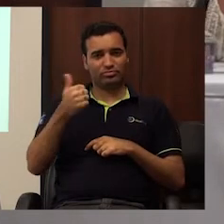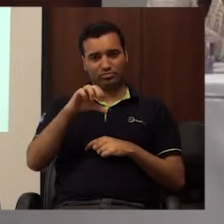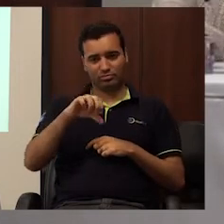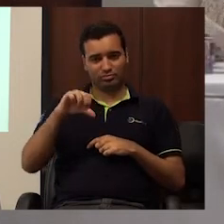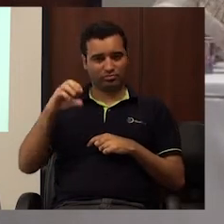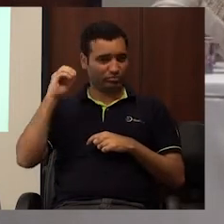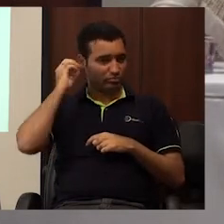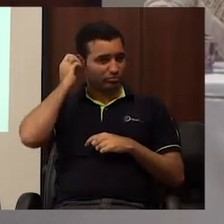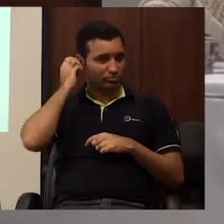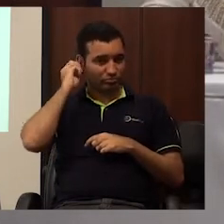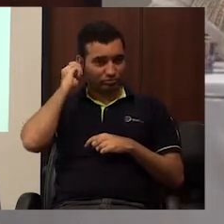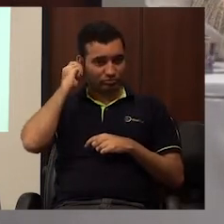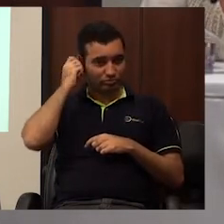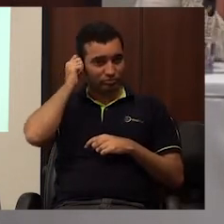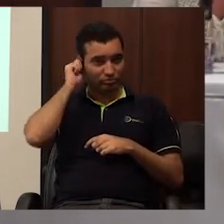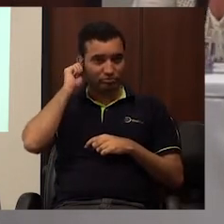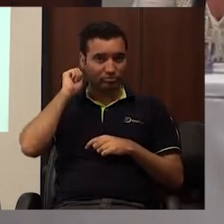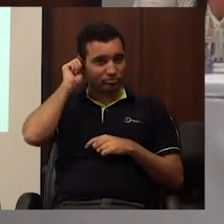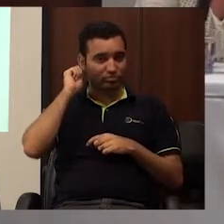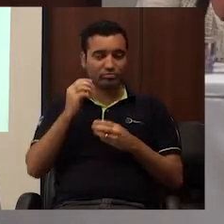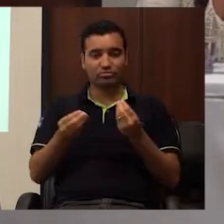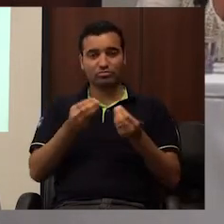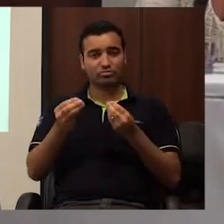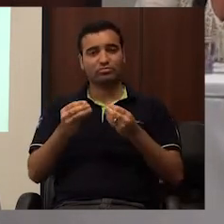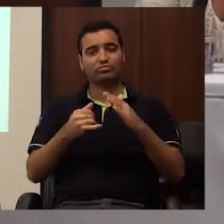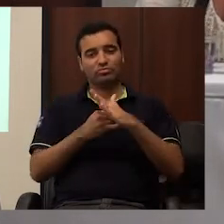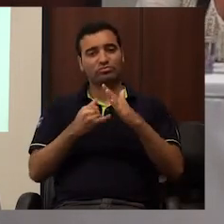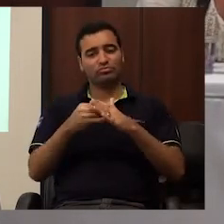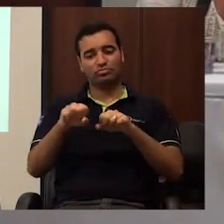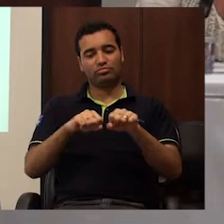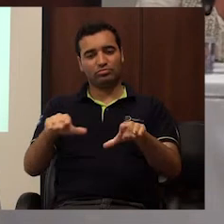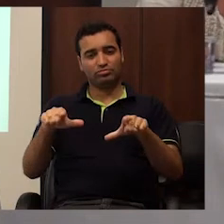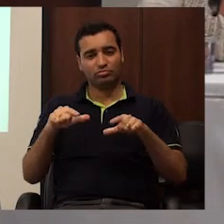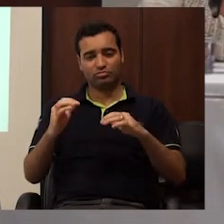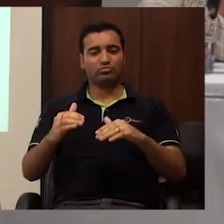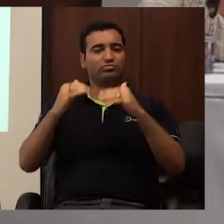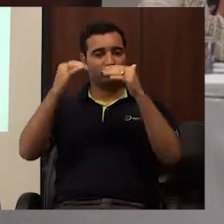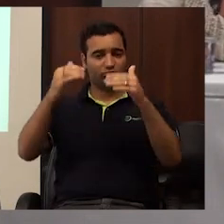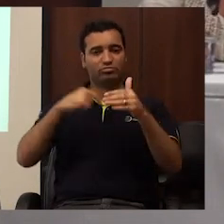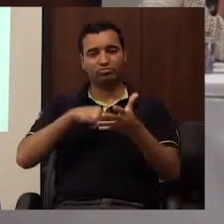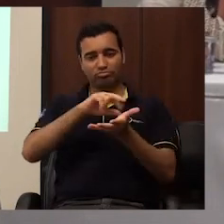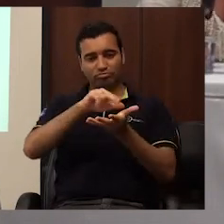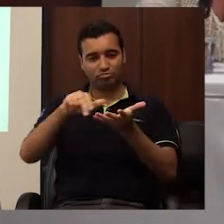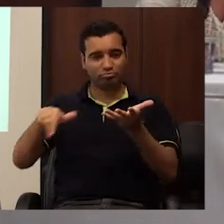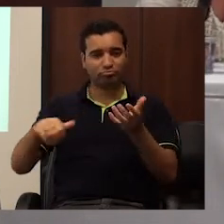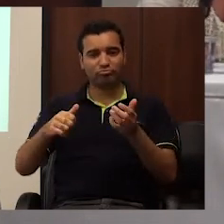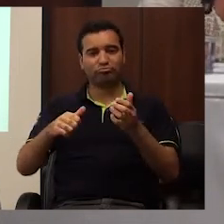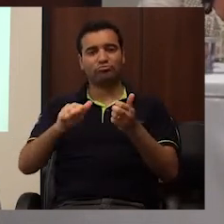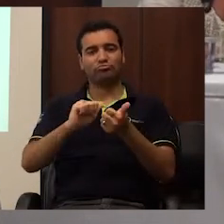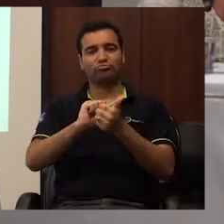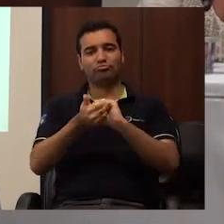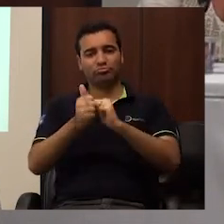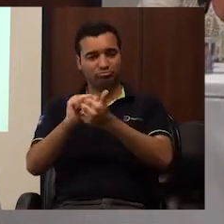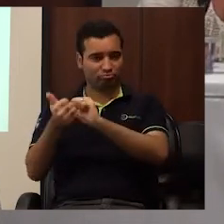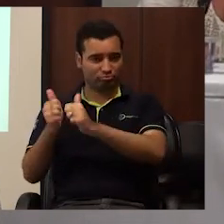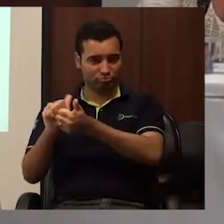né, vai se caracterizar pelos institutos de formação superior e pela diversidade e flexibilização da oferta